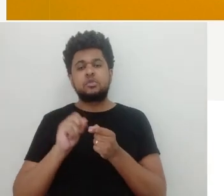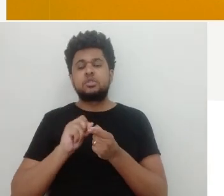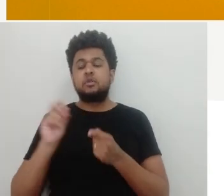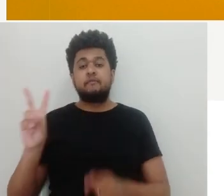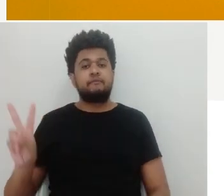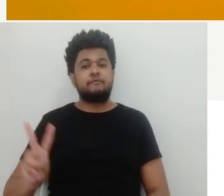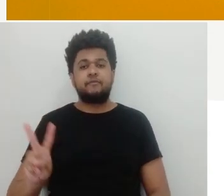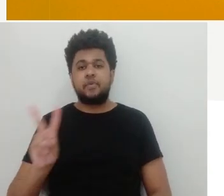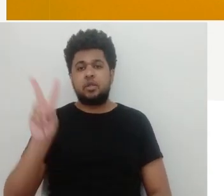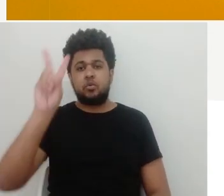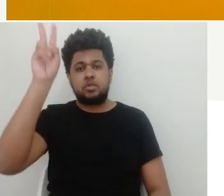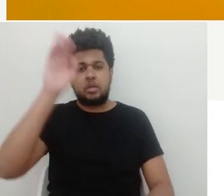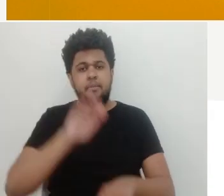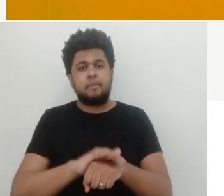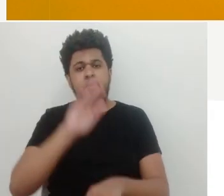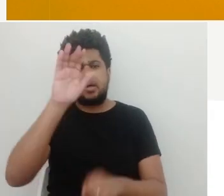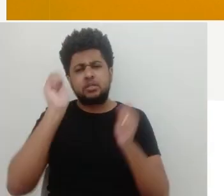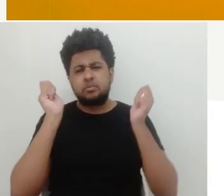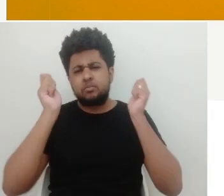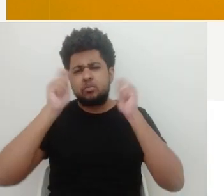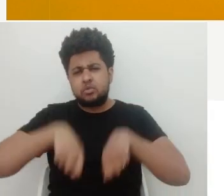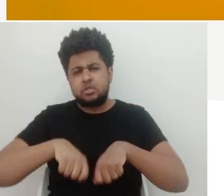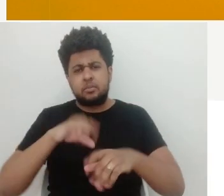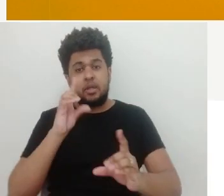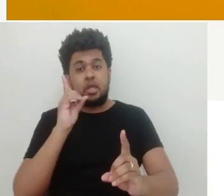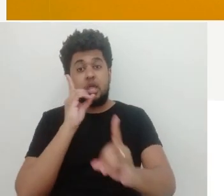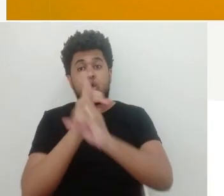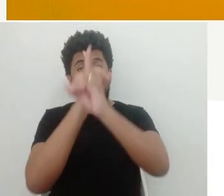dos encontros